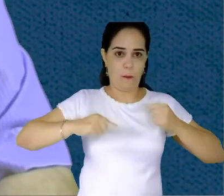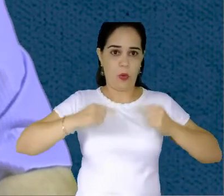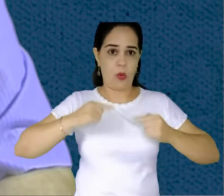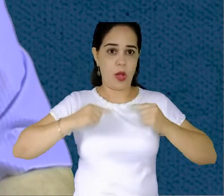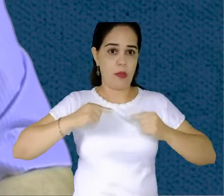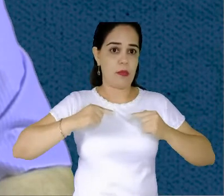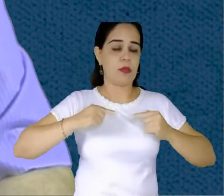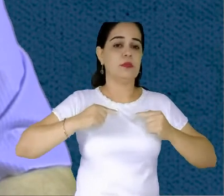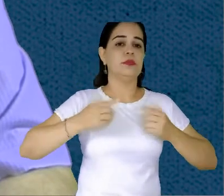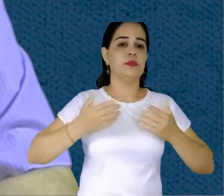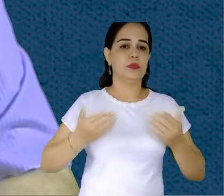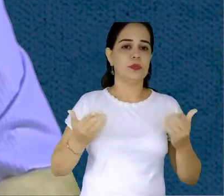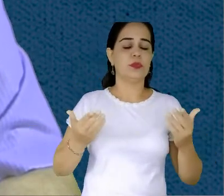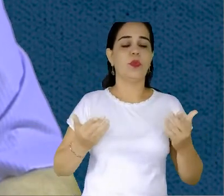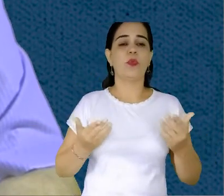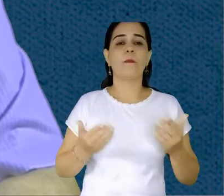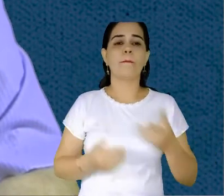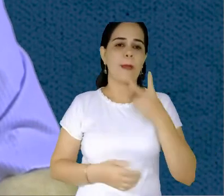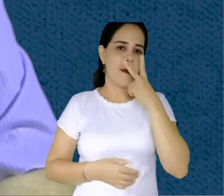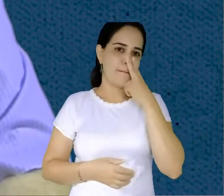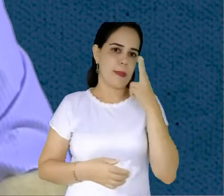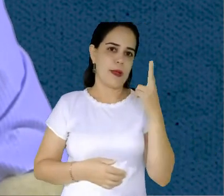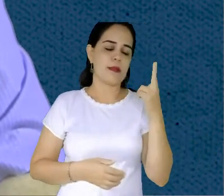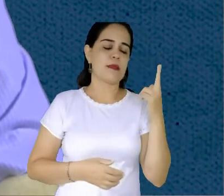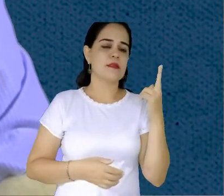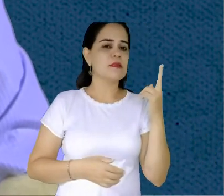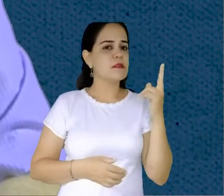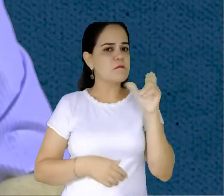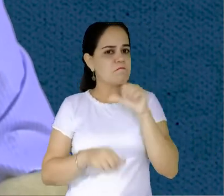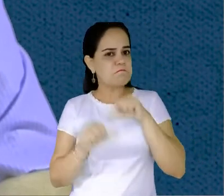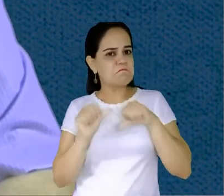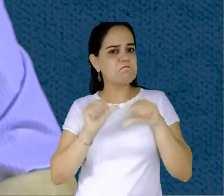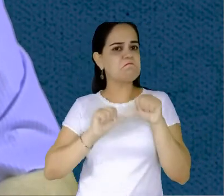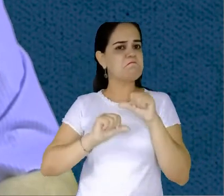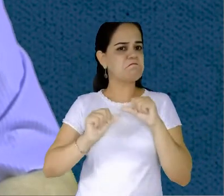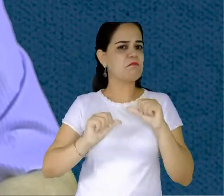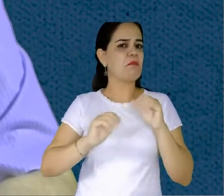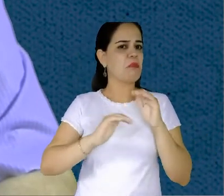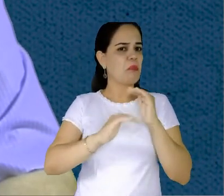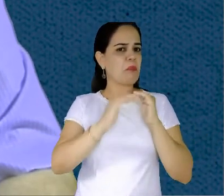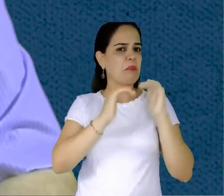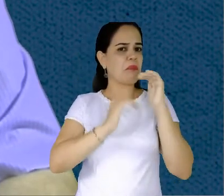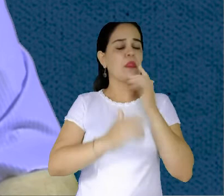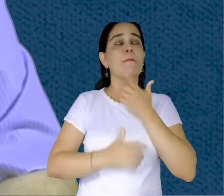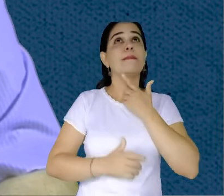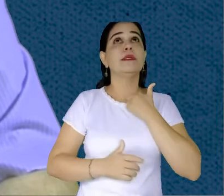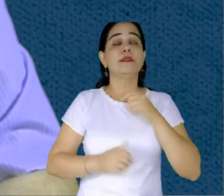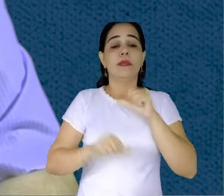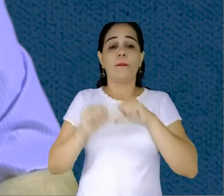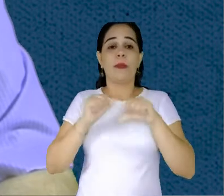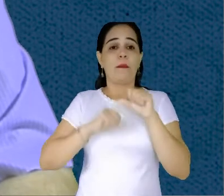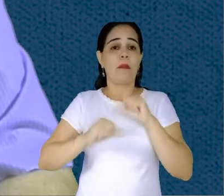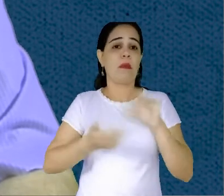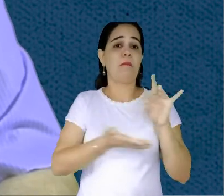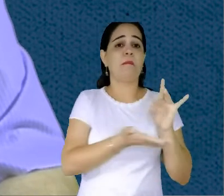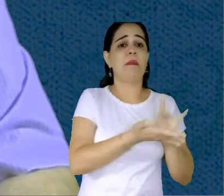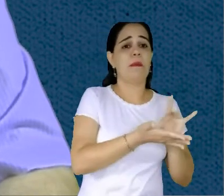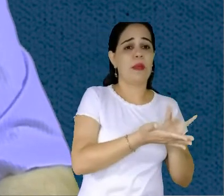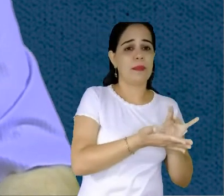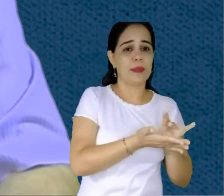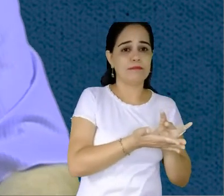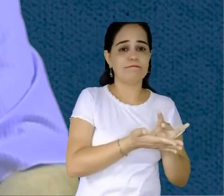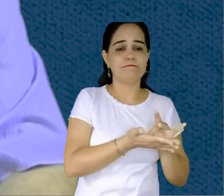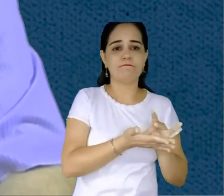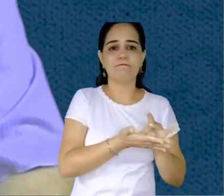né? Mas parece que ultimamente as coisas estão mudando. E eu desejo que realmente mudem, porque